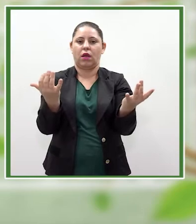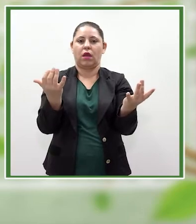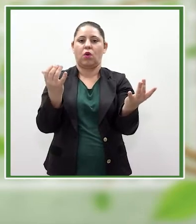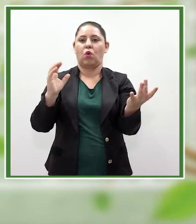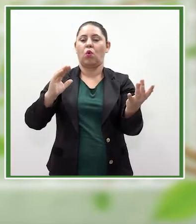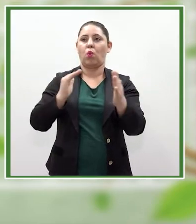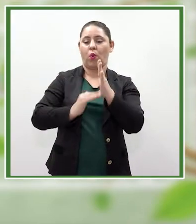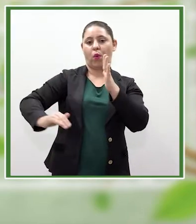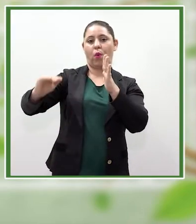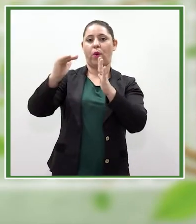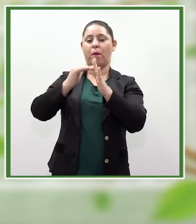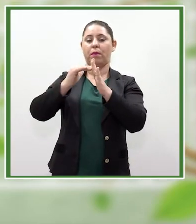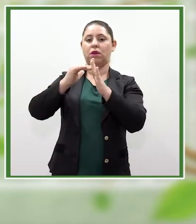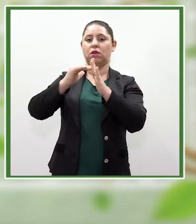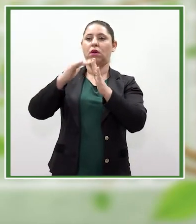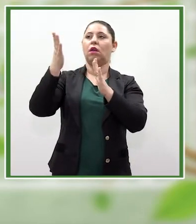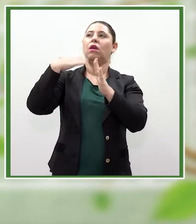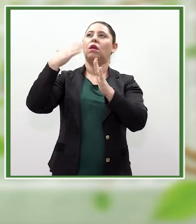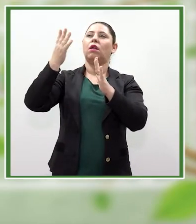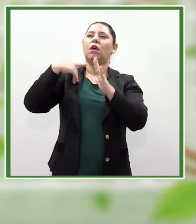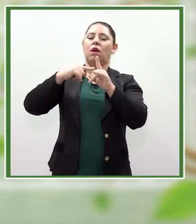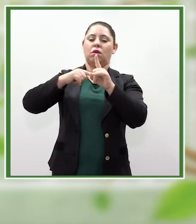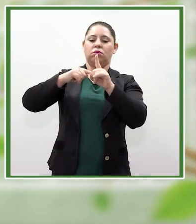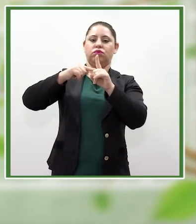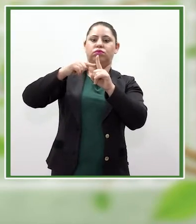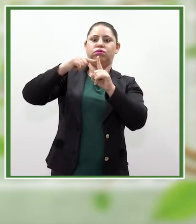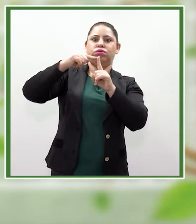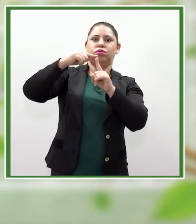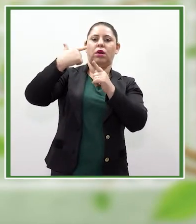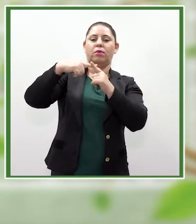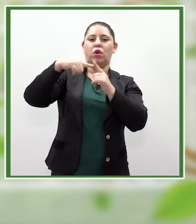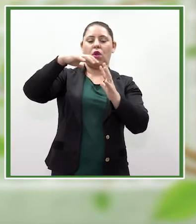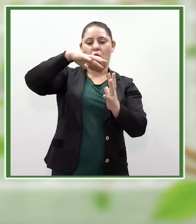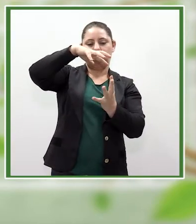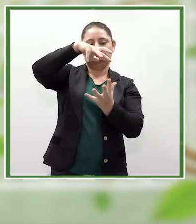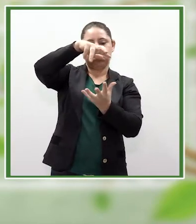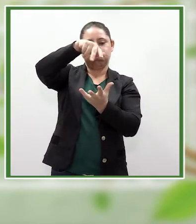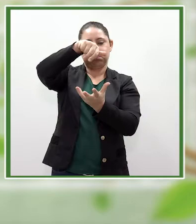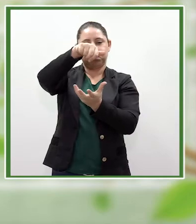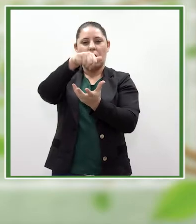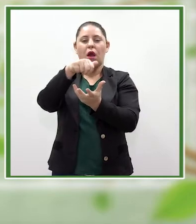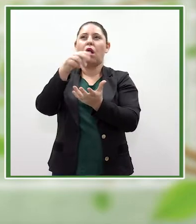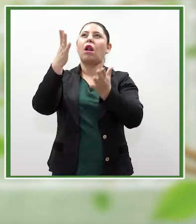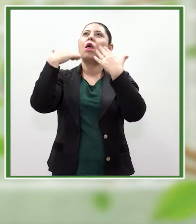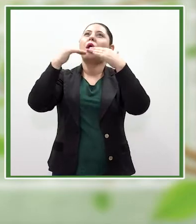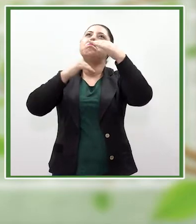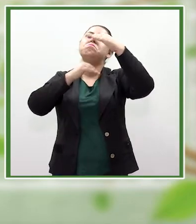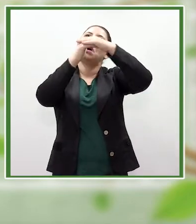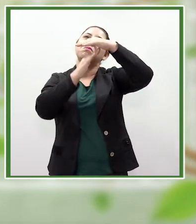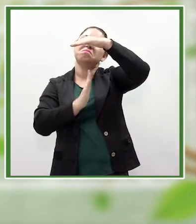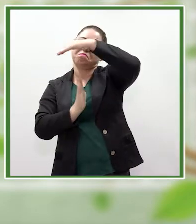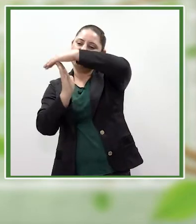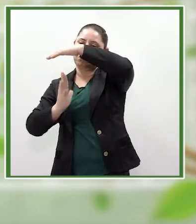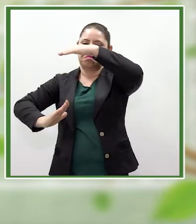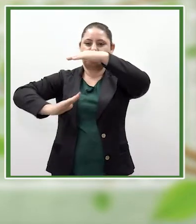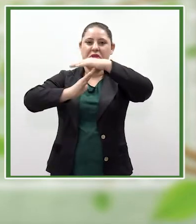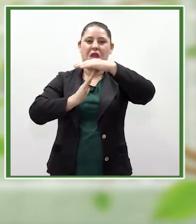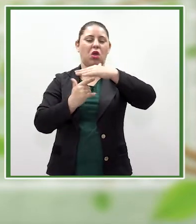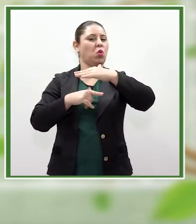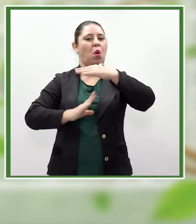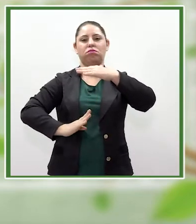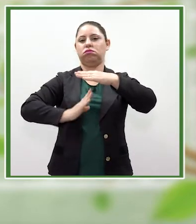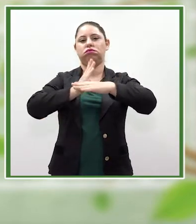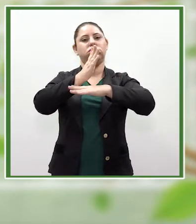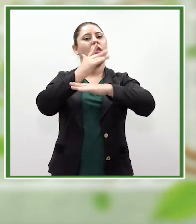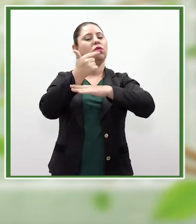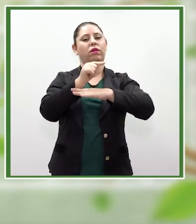para adoção de pastagens, né? Entretanto, com maior estacionalidade de produção ou com uma maior dificuldade